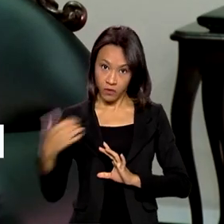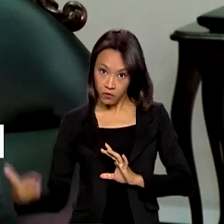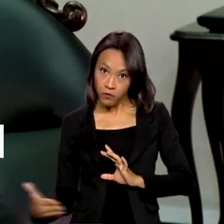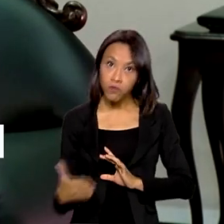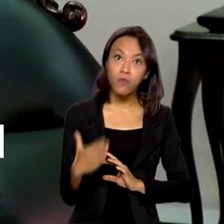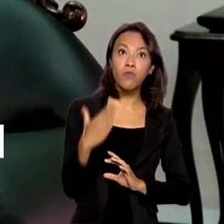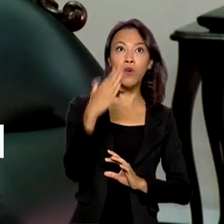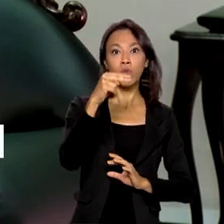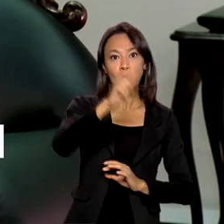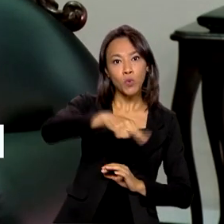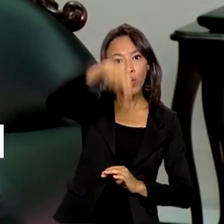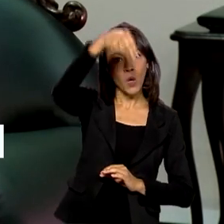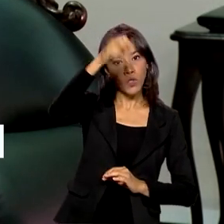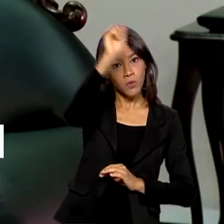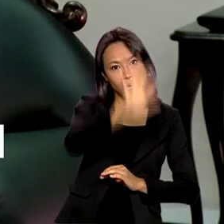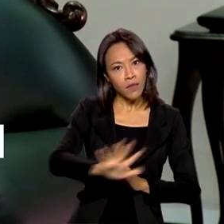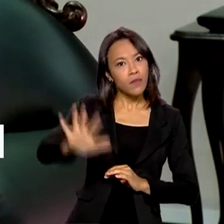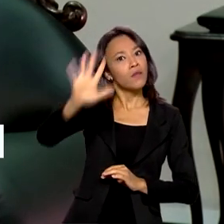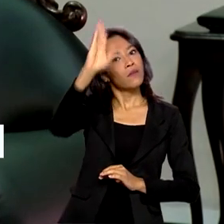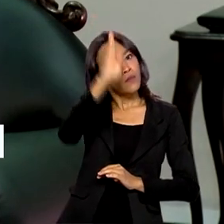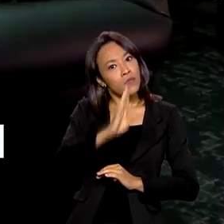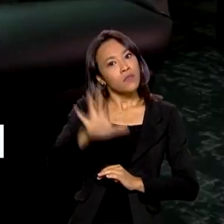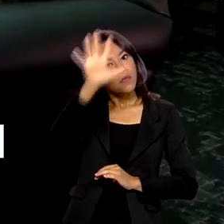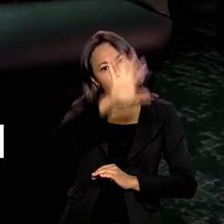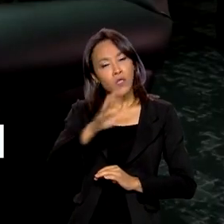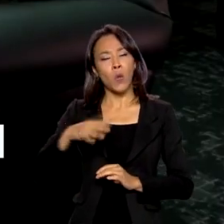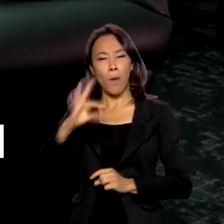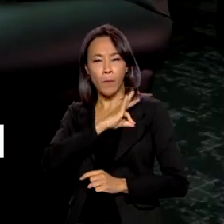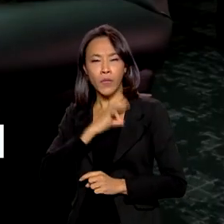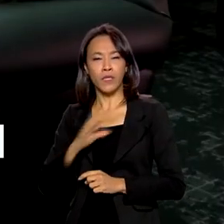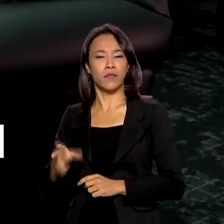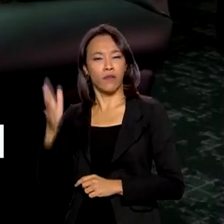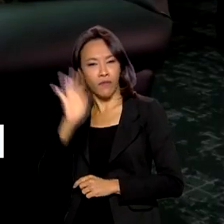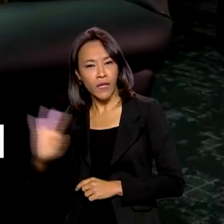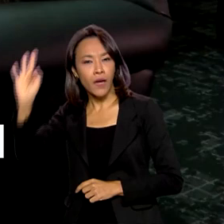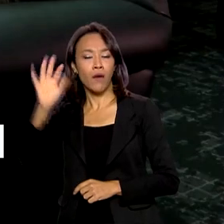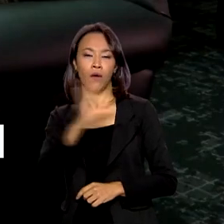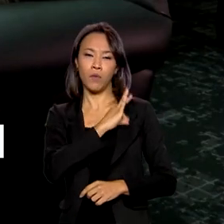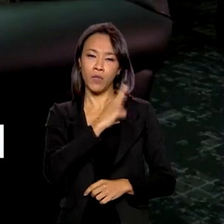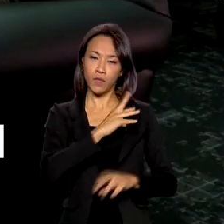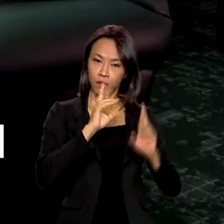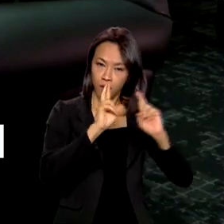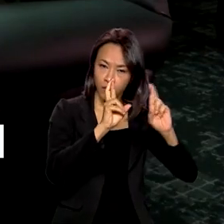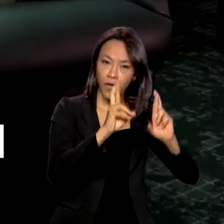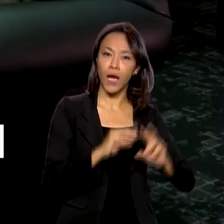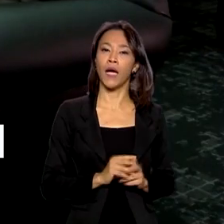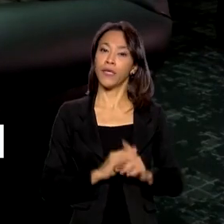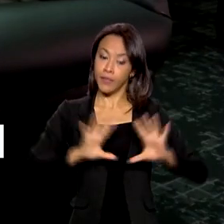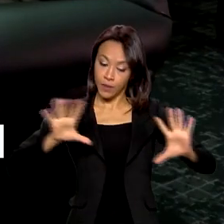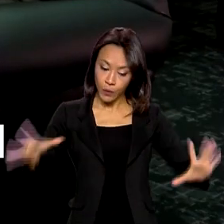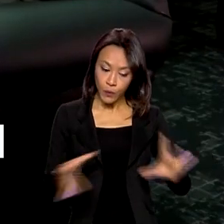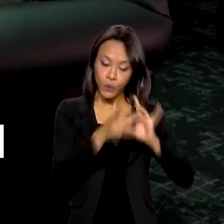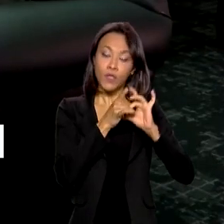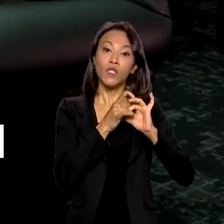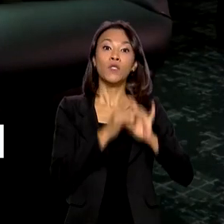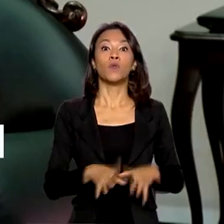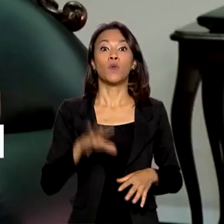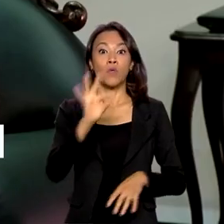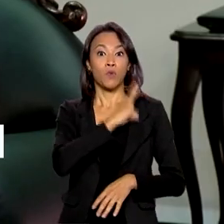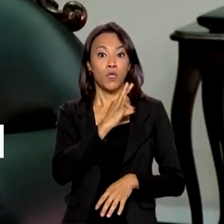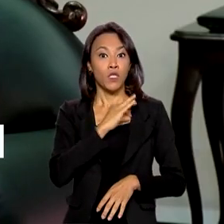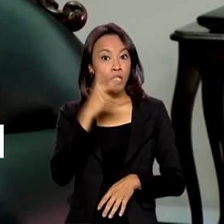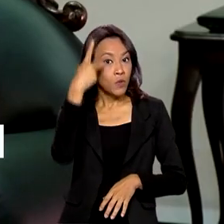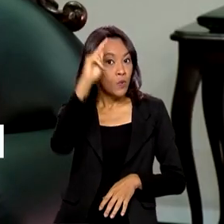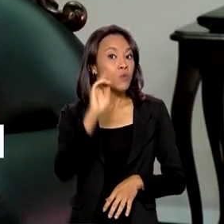aquela região norte com toda a força do estado com a força nacional com a polícia federal a Polícia Rodoviária Federal integrado com as polícias estaduais